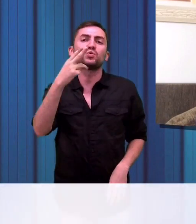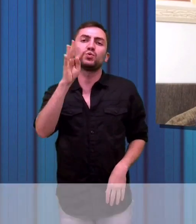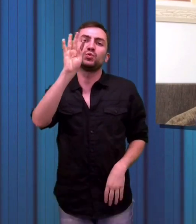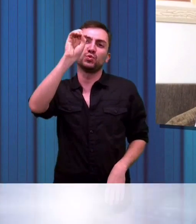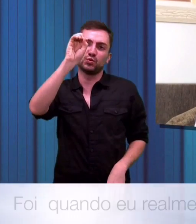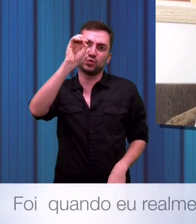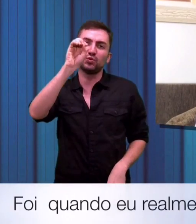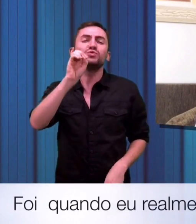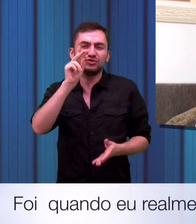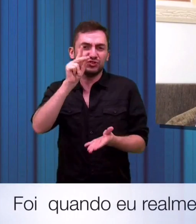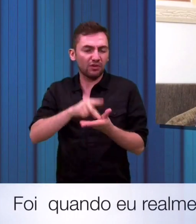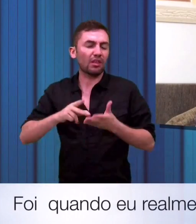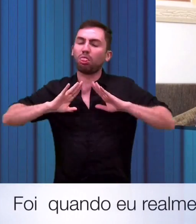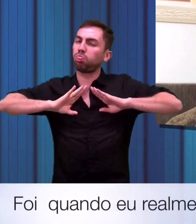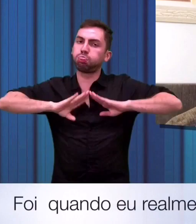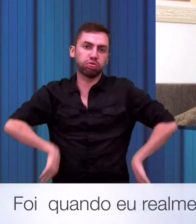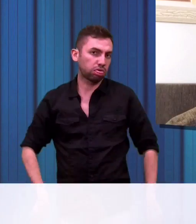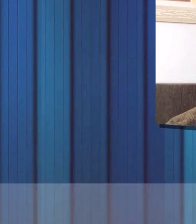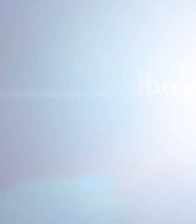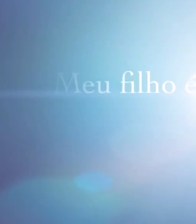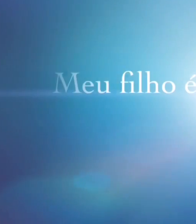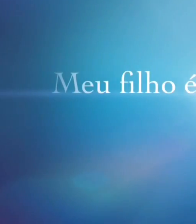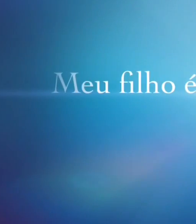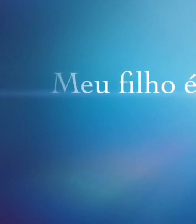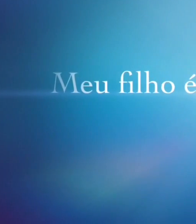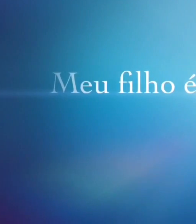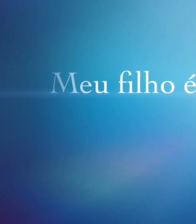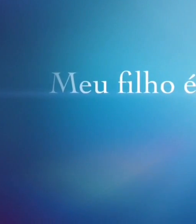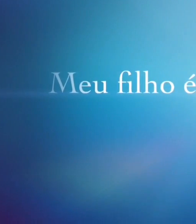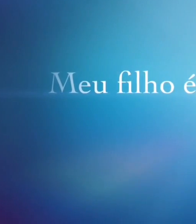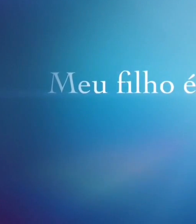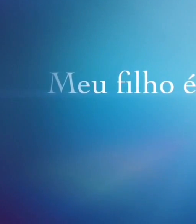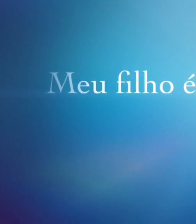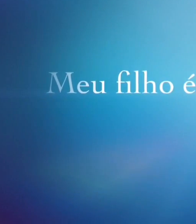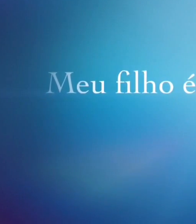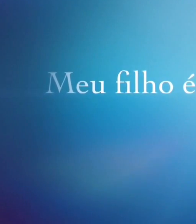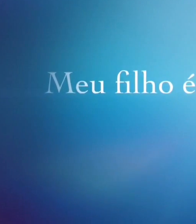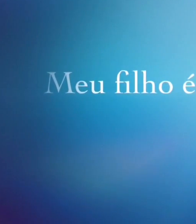segundo luto. Foi quando eu realmente caí.